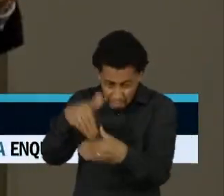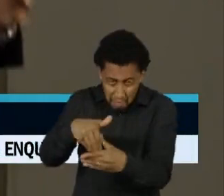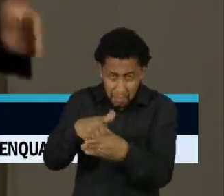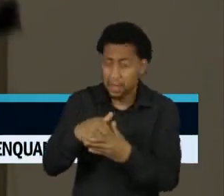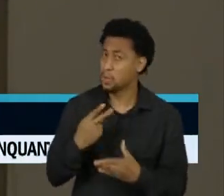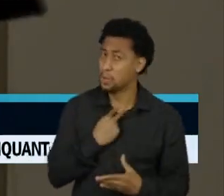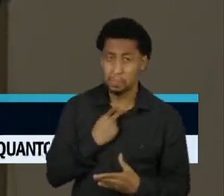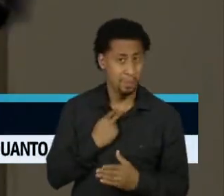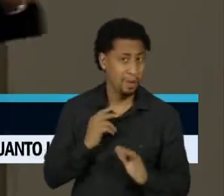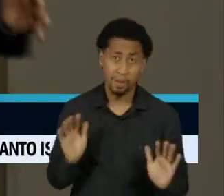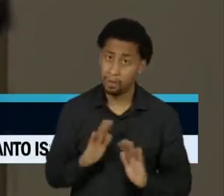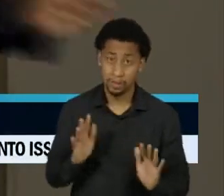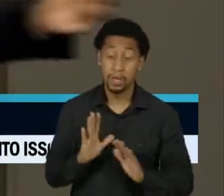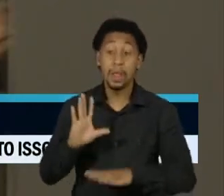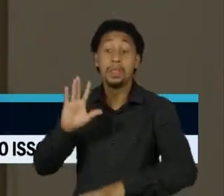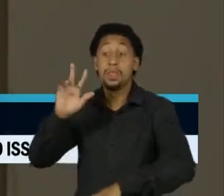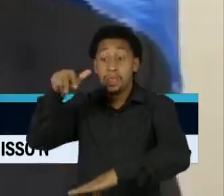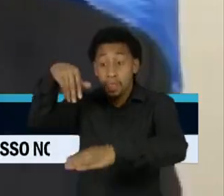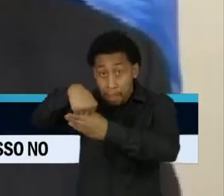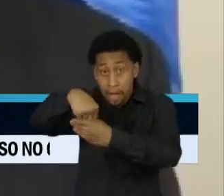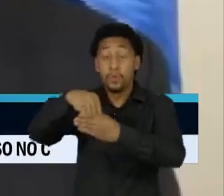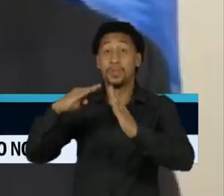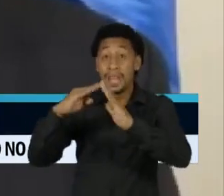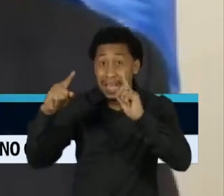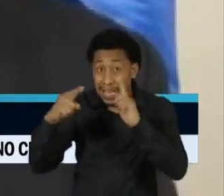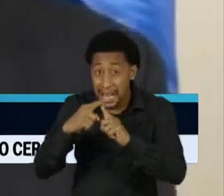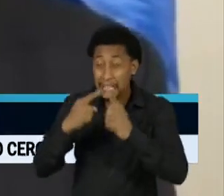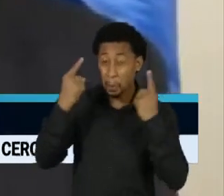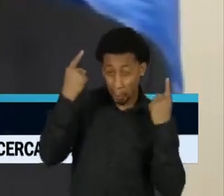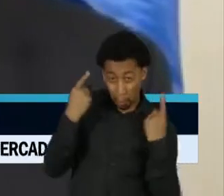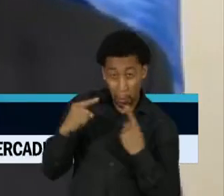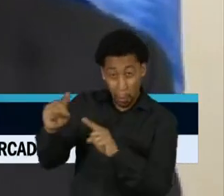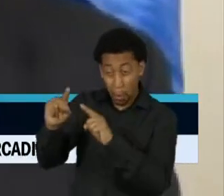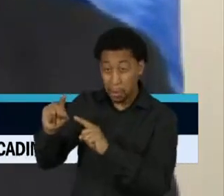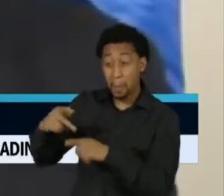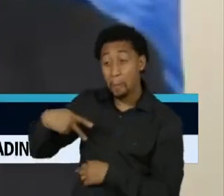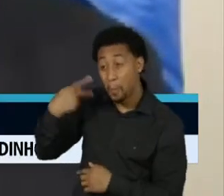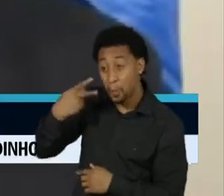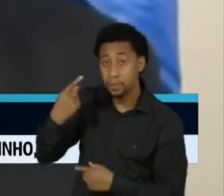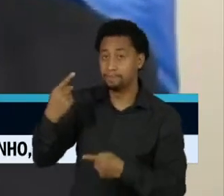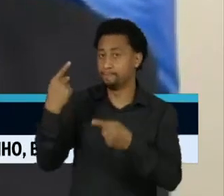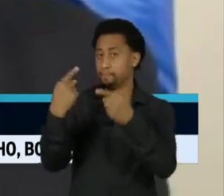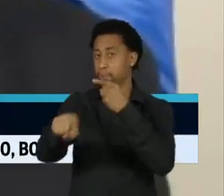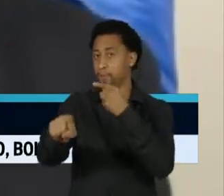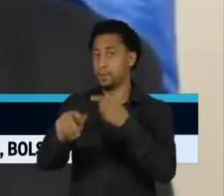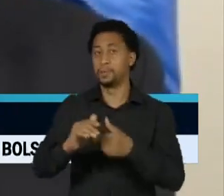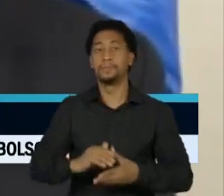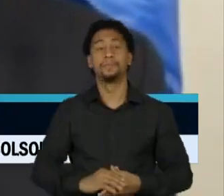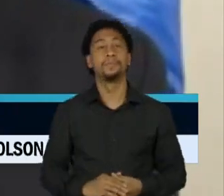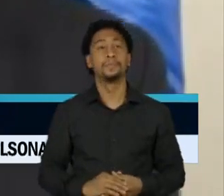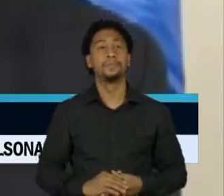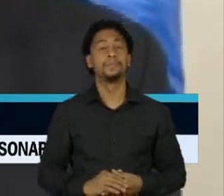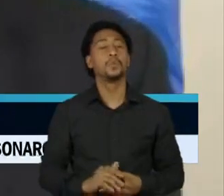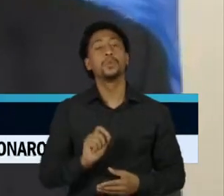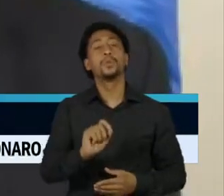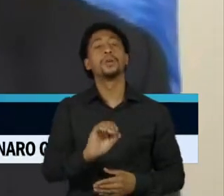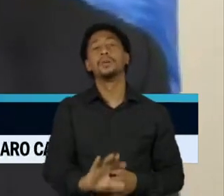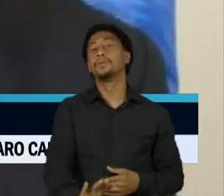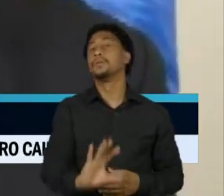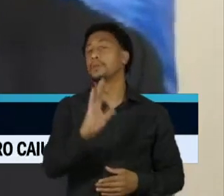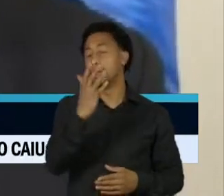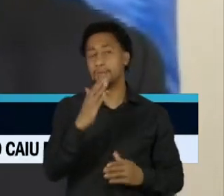ataques a candidatos nesses espaços são proibidos. O que normalmente os candidatos fazem quando têm apoio de